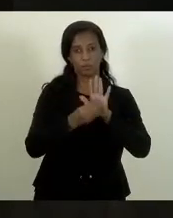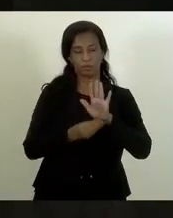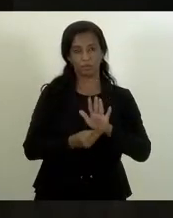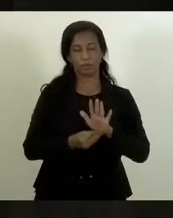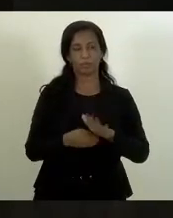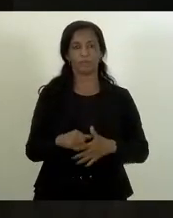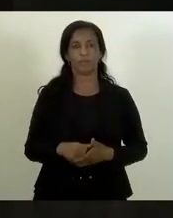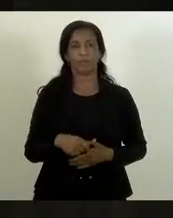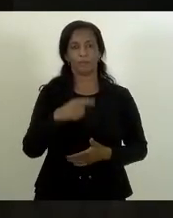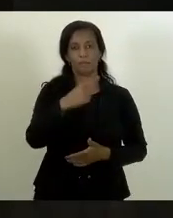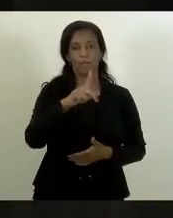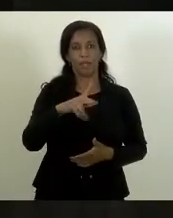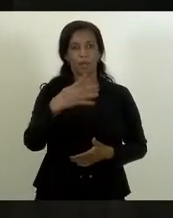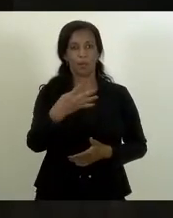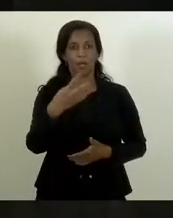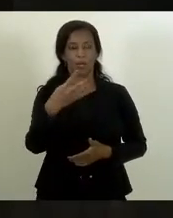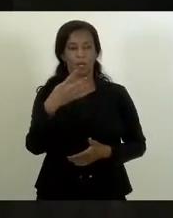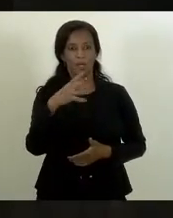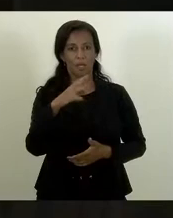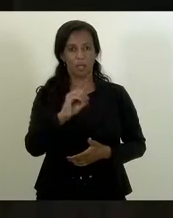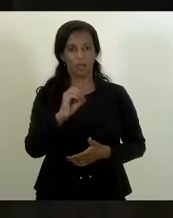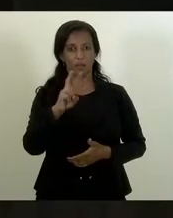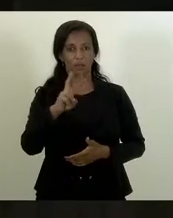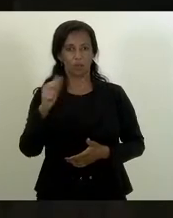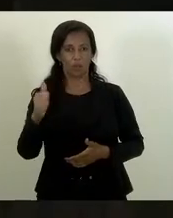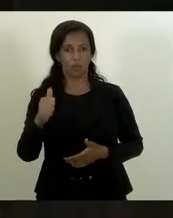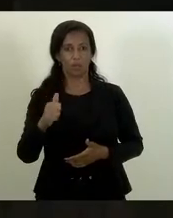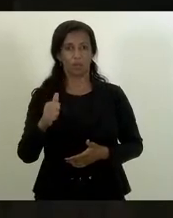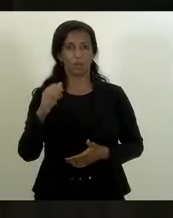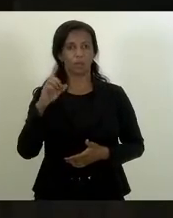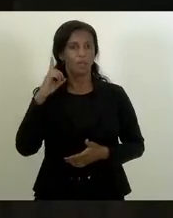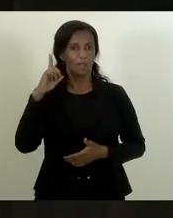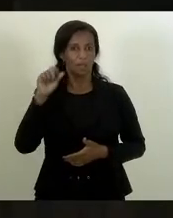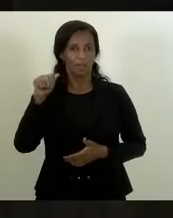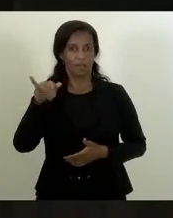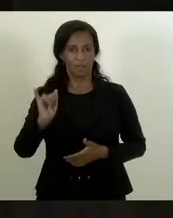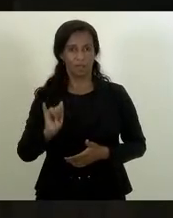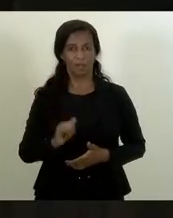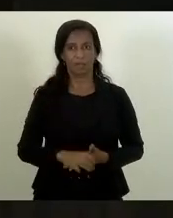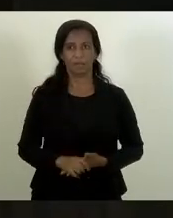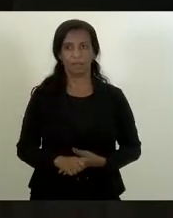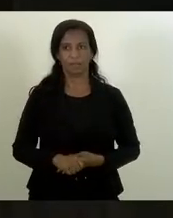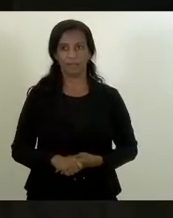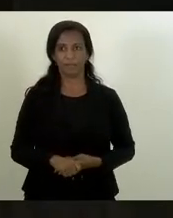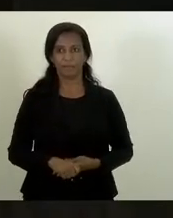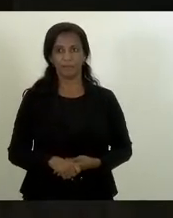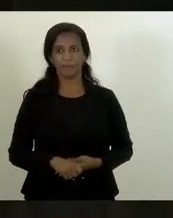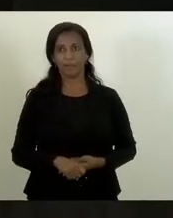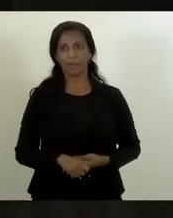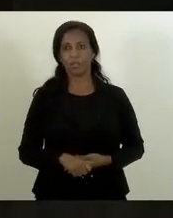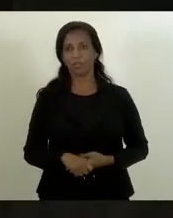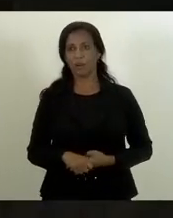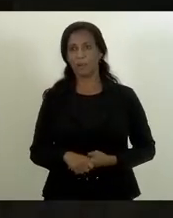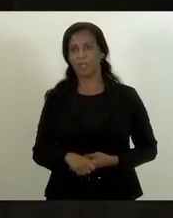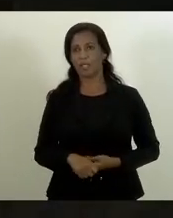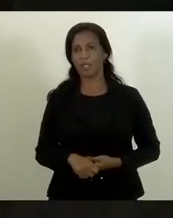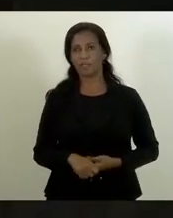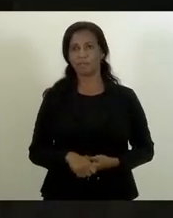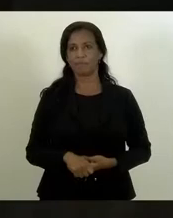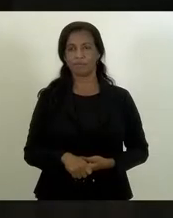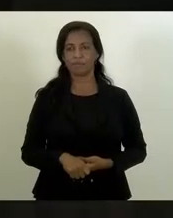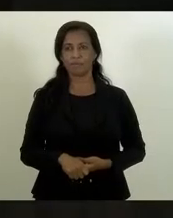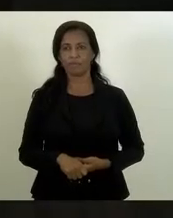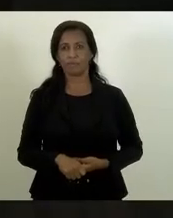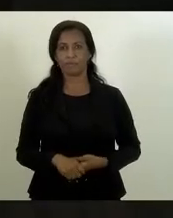lei 4051 de 21, deputada Dani Monteiro. Senhores que aprovam, permaneçam como estão, aprovado. Requer inclusão